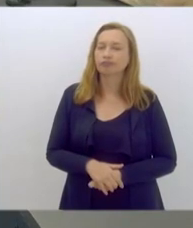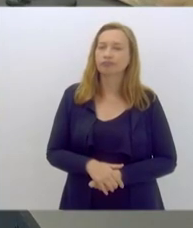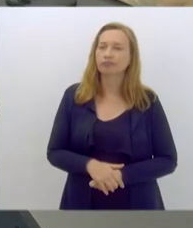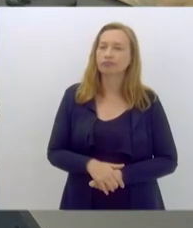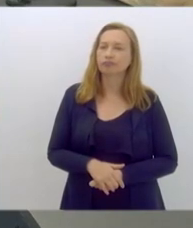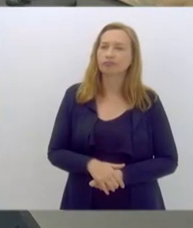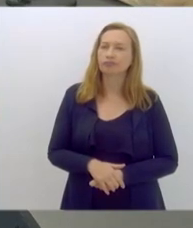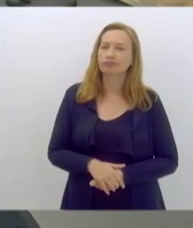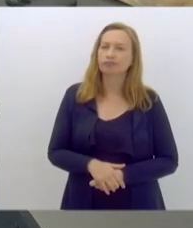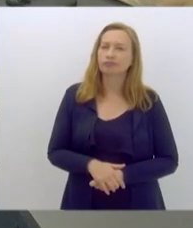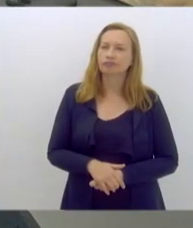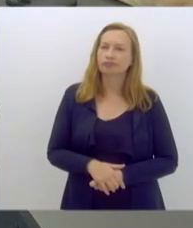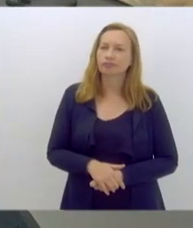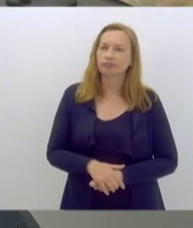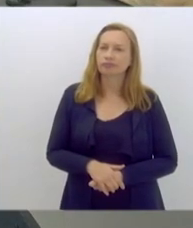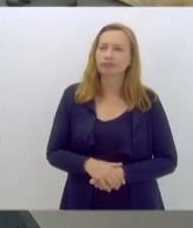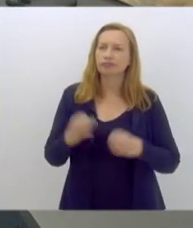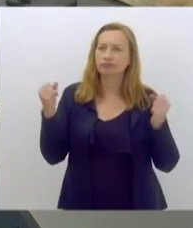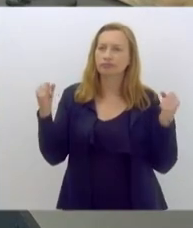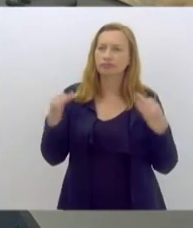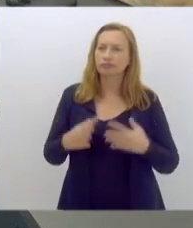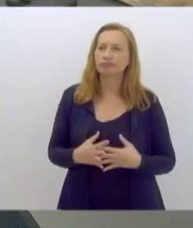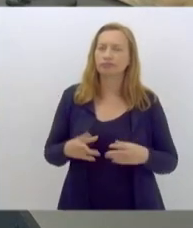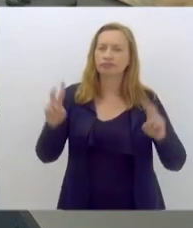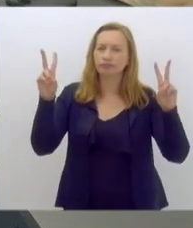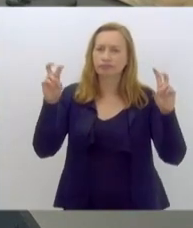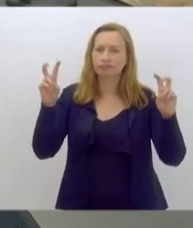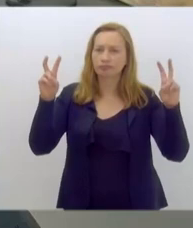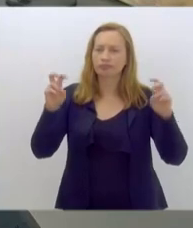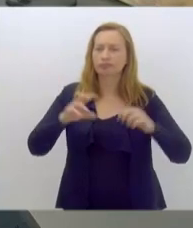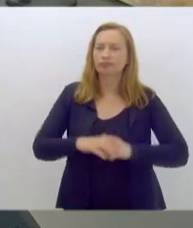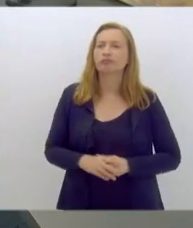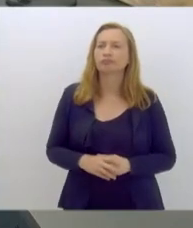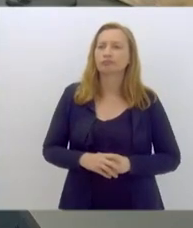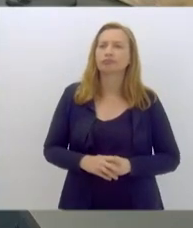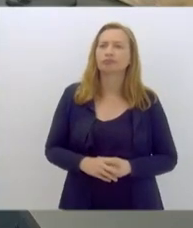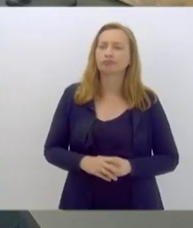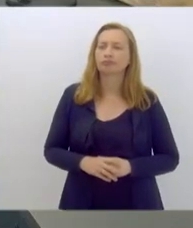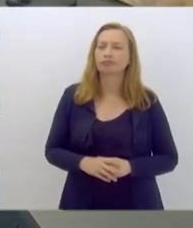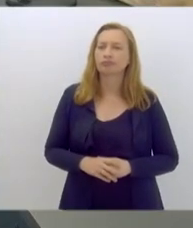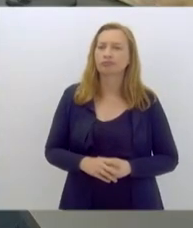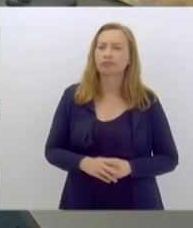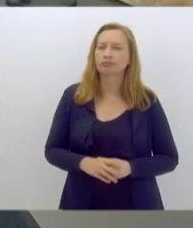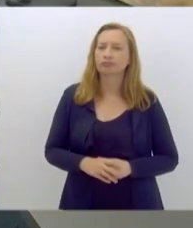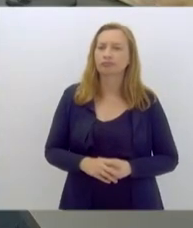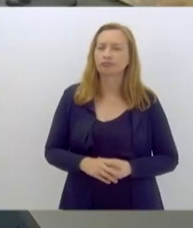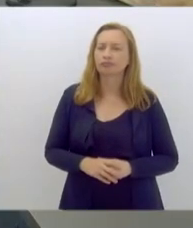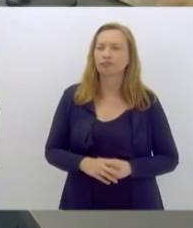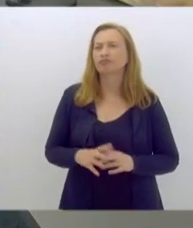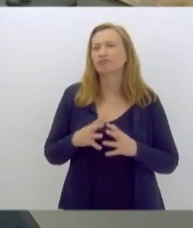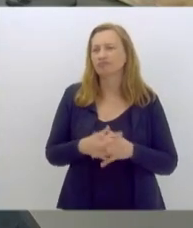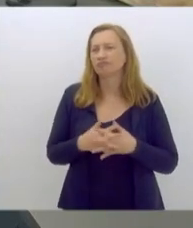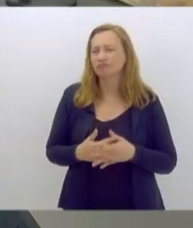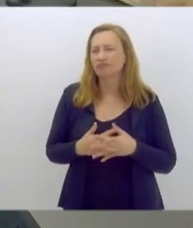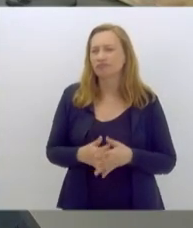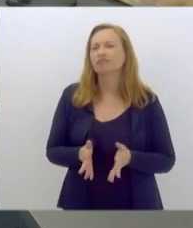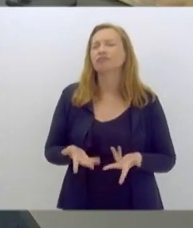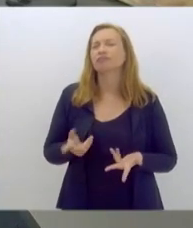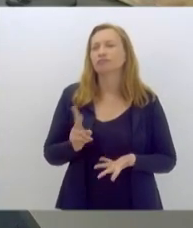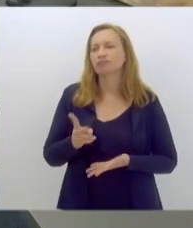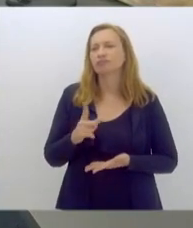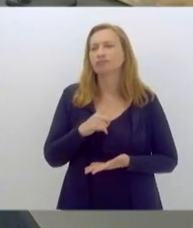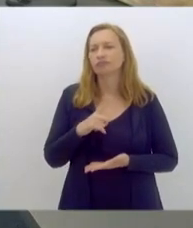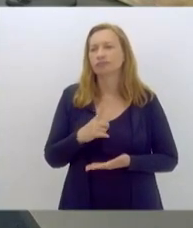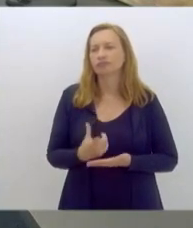para esclarecer essa questão primeira sempre se faz uma confusão e acho que até no